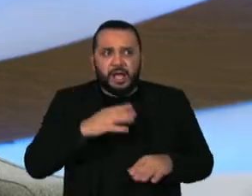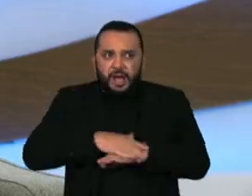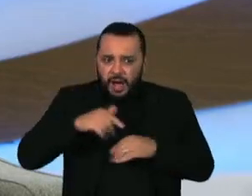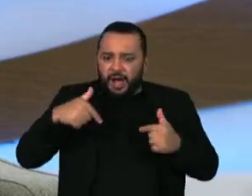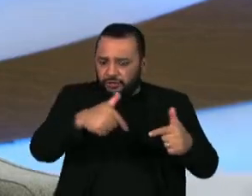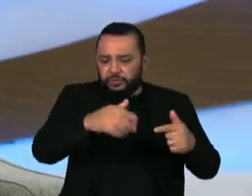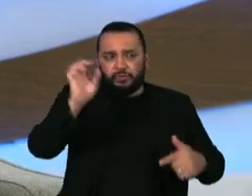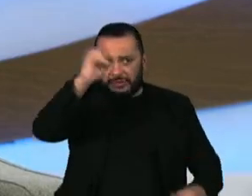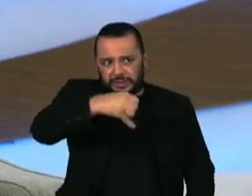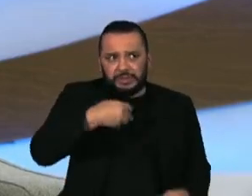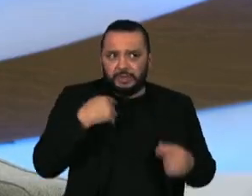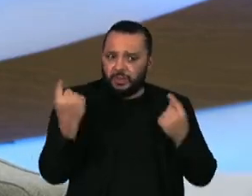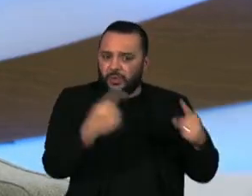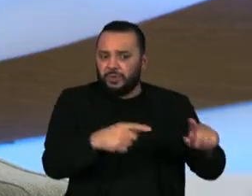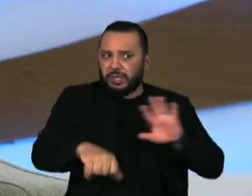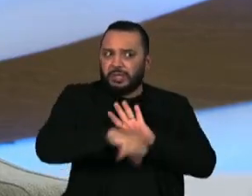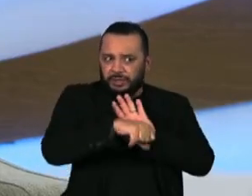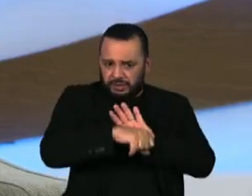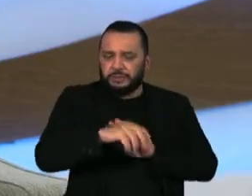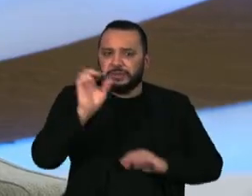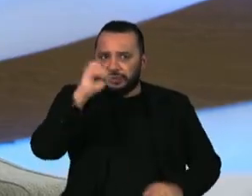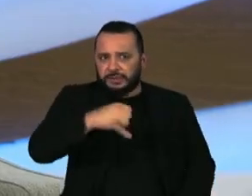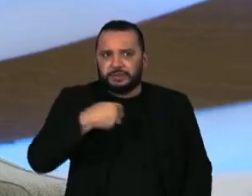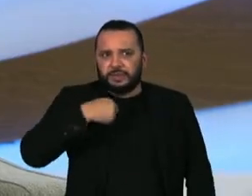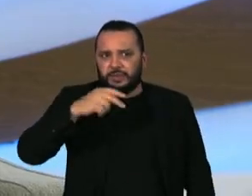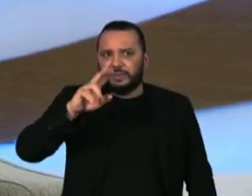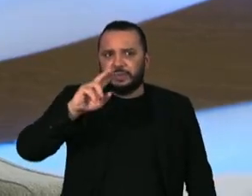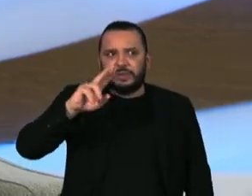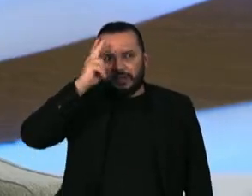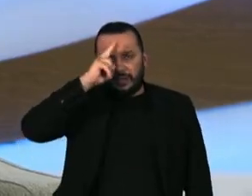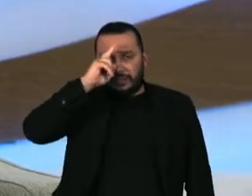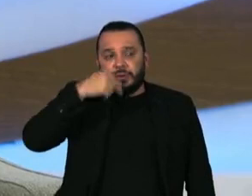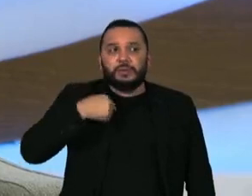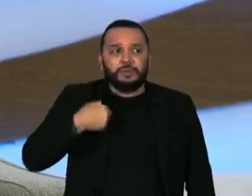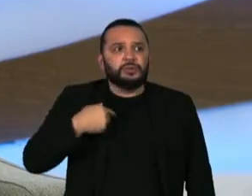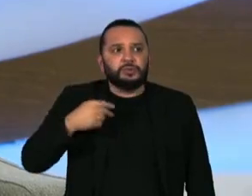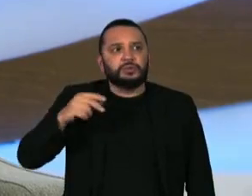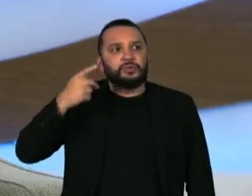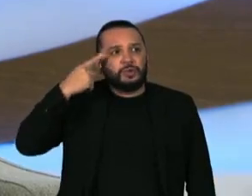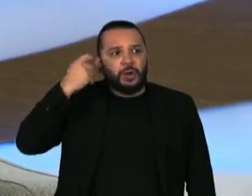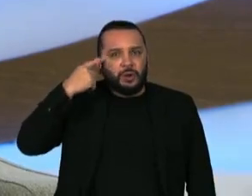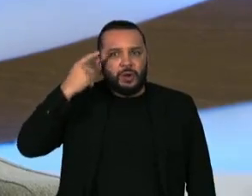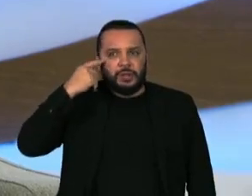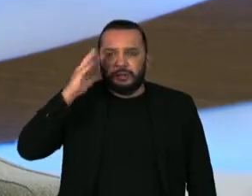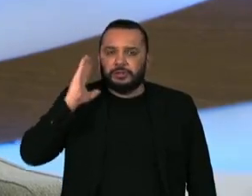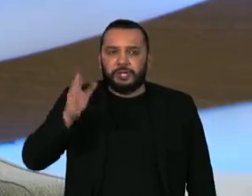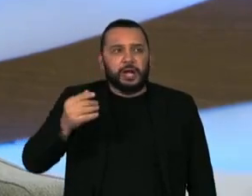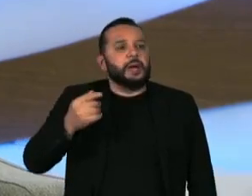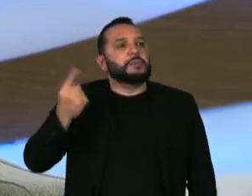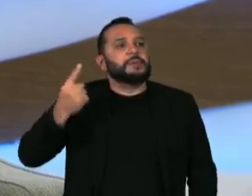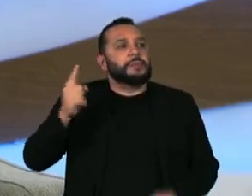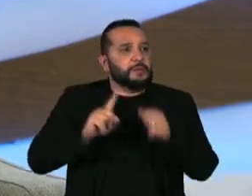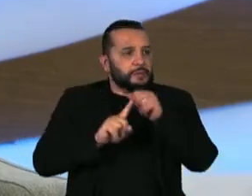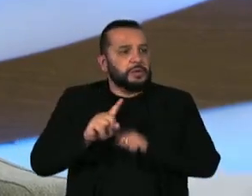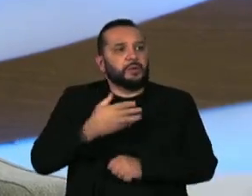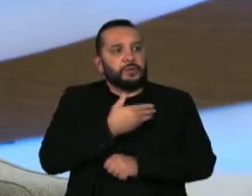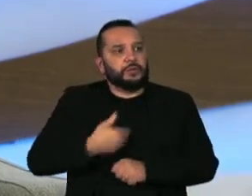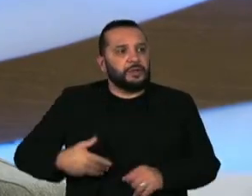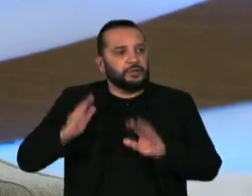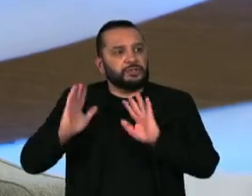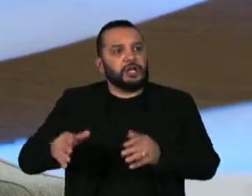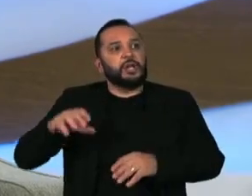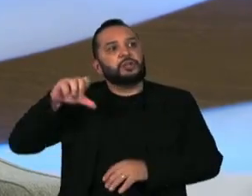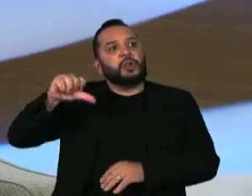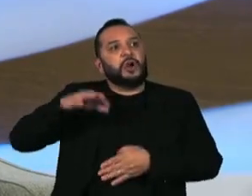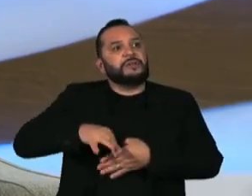muito fortes em relação ao crime organizado. Eu lembro aí, para falar do ex-governador Dória, que ele transferiu, logo no primeiro mês de governo, mais de 9